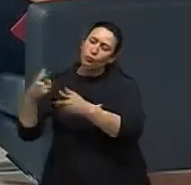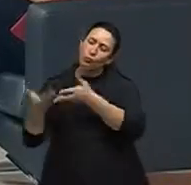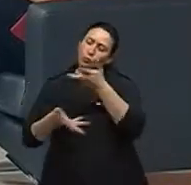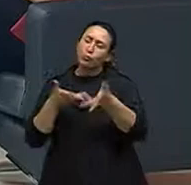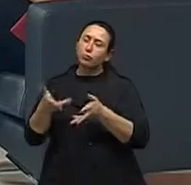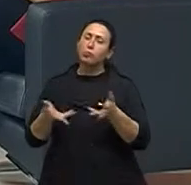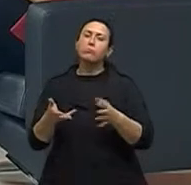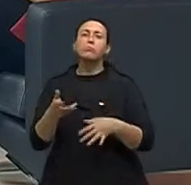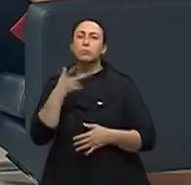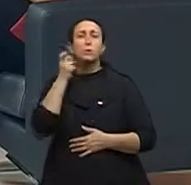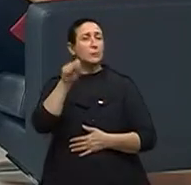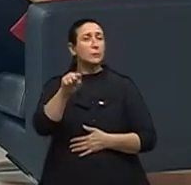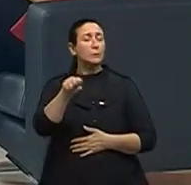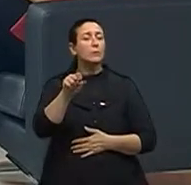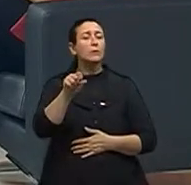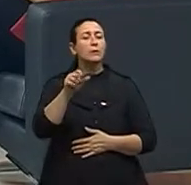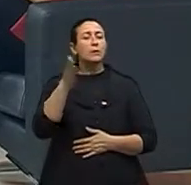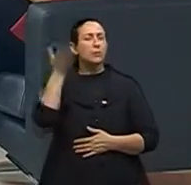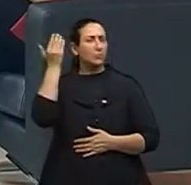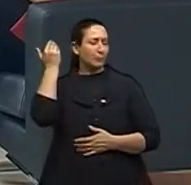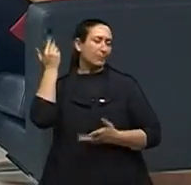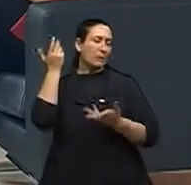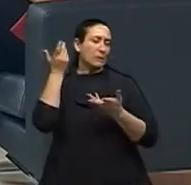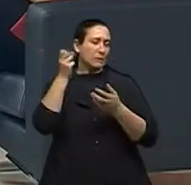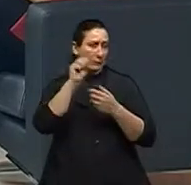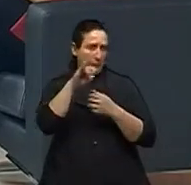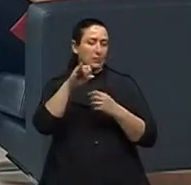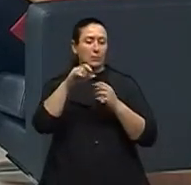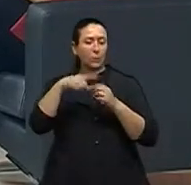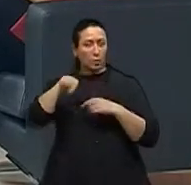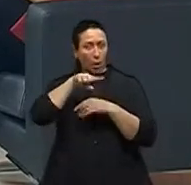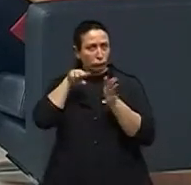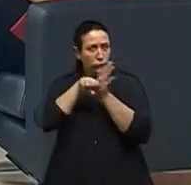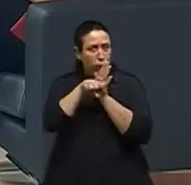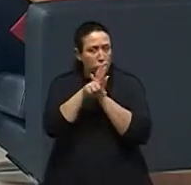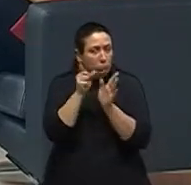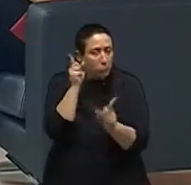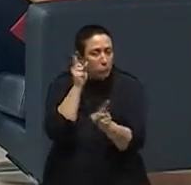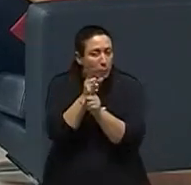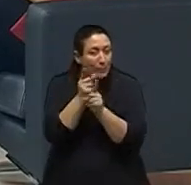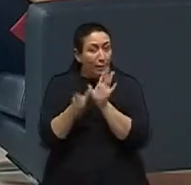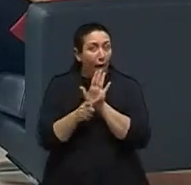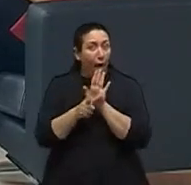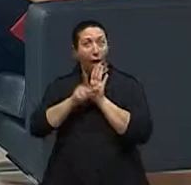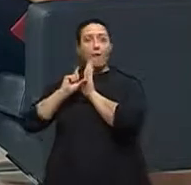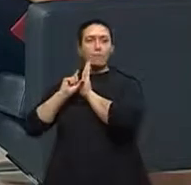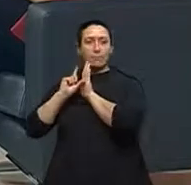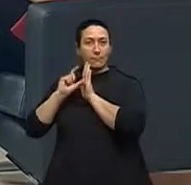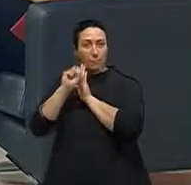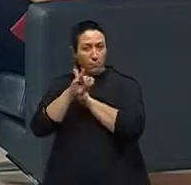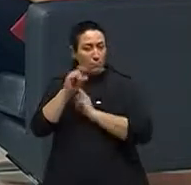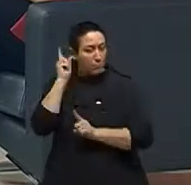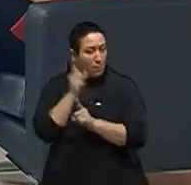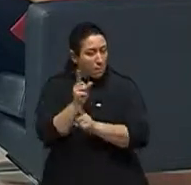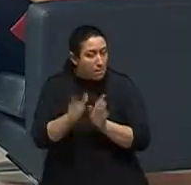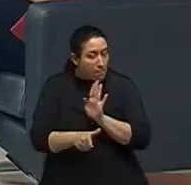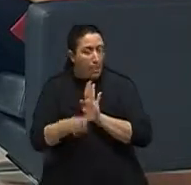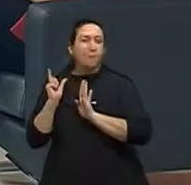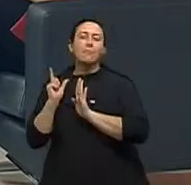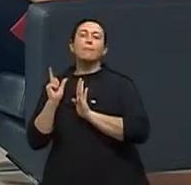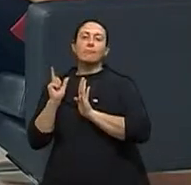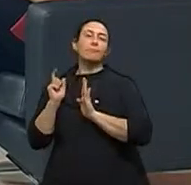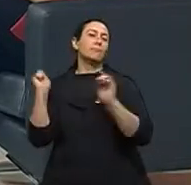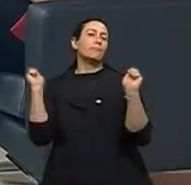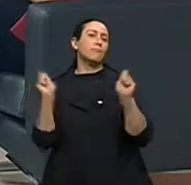cura sim sim se nós tivermos um diagnóstico precoce que é o que se busca com a a todas as formas de prevenção Ah